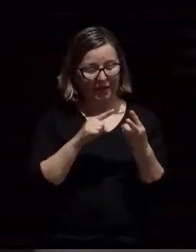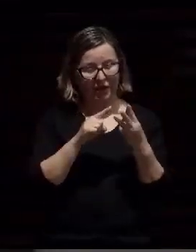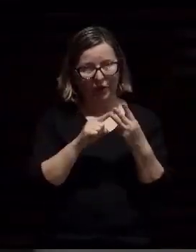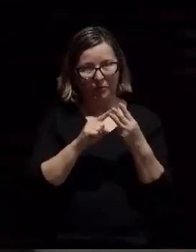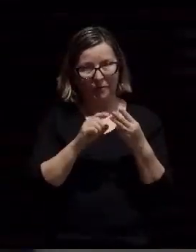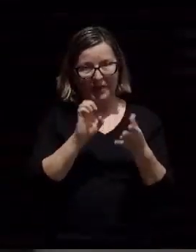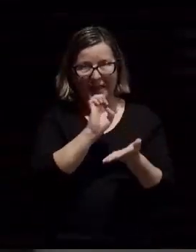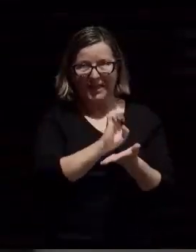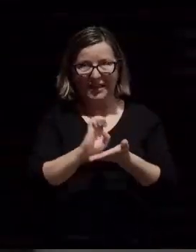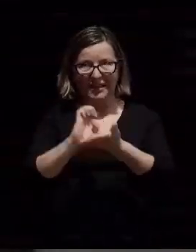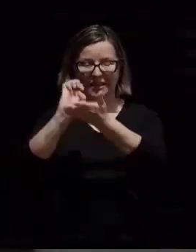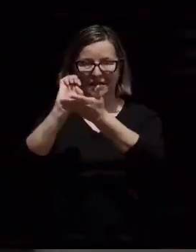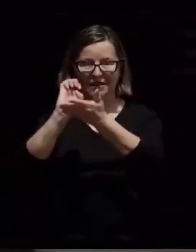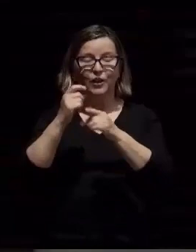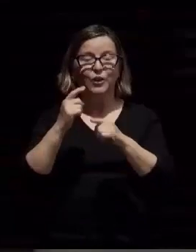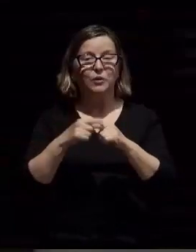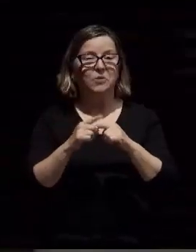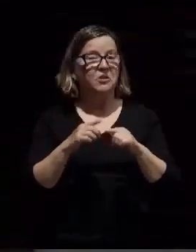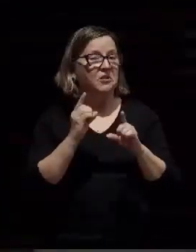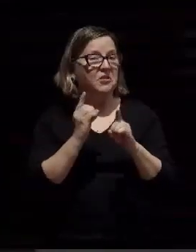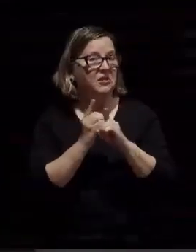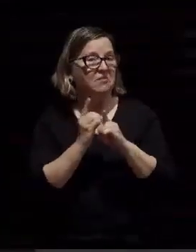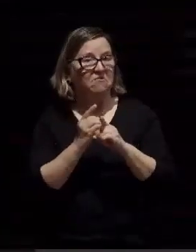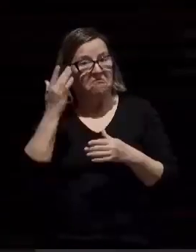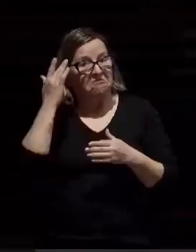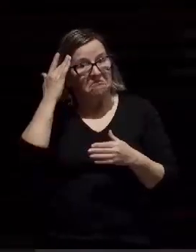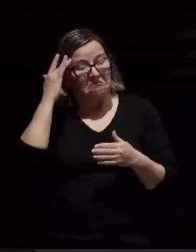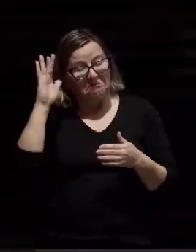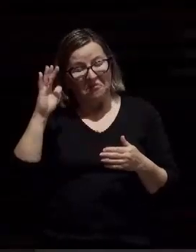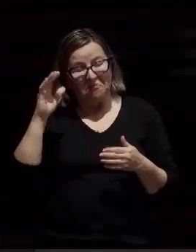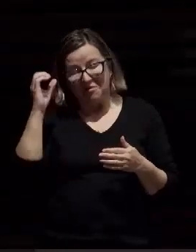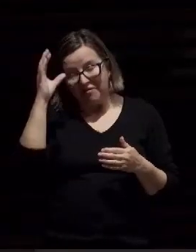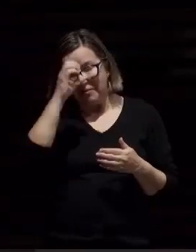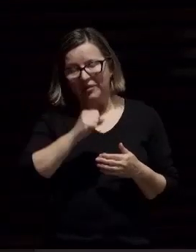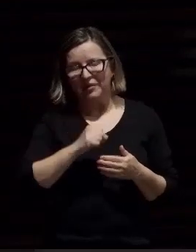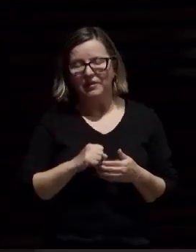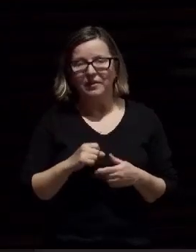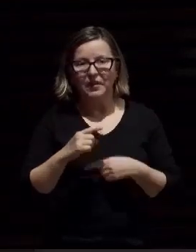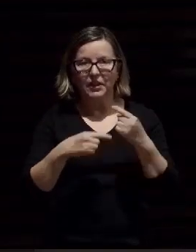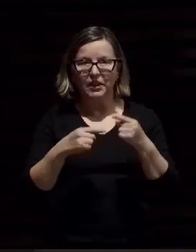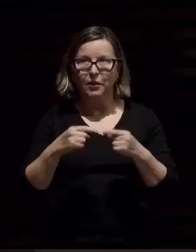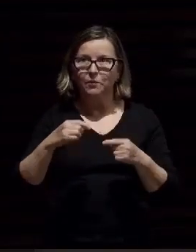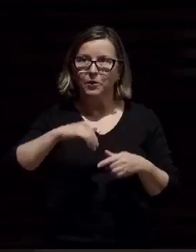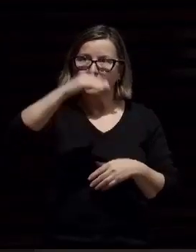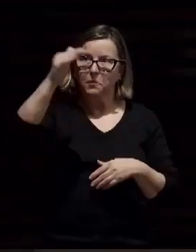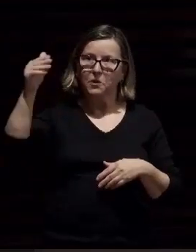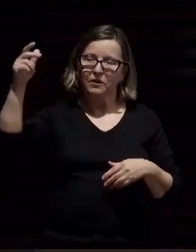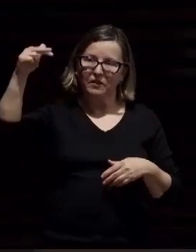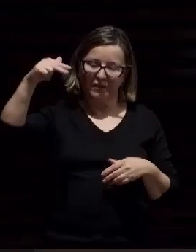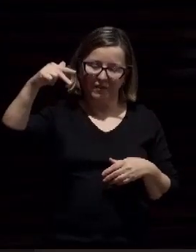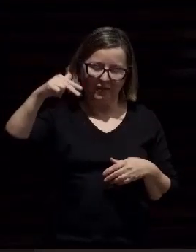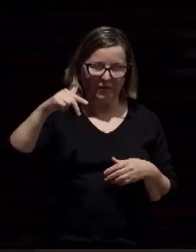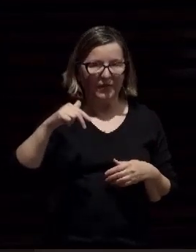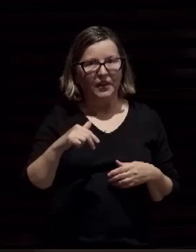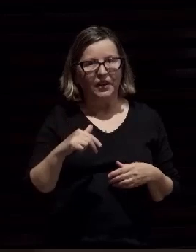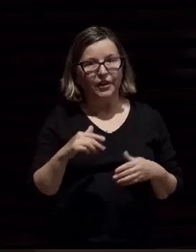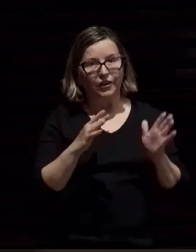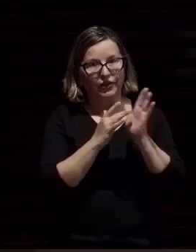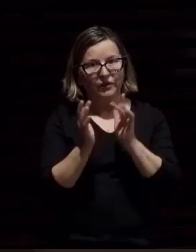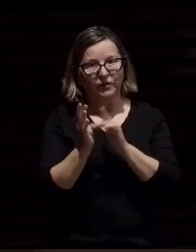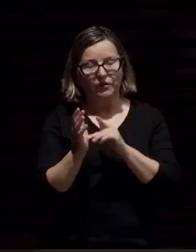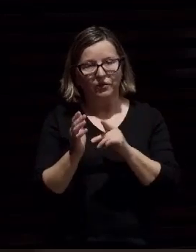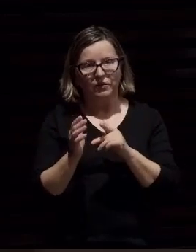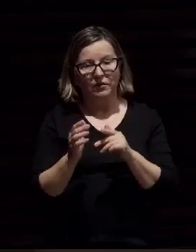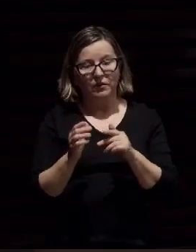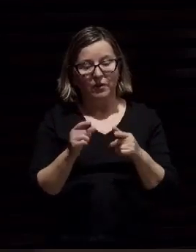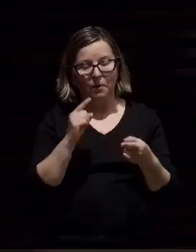estavam falando. Ao descerem do monte, ordenou-lhe Jesus que não divulgassem